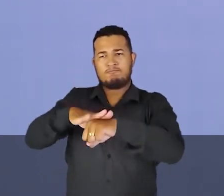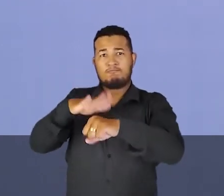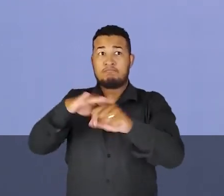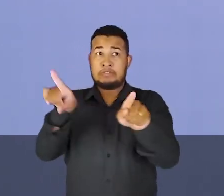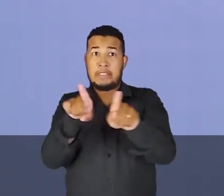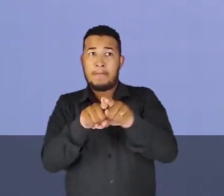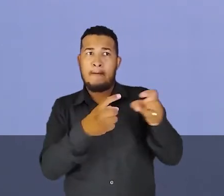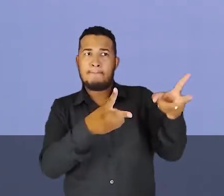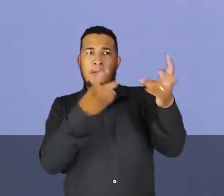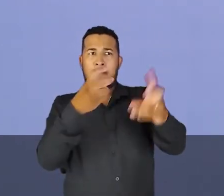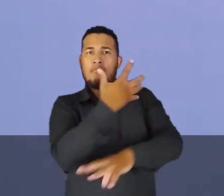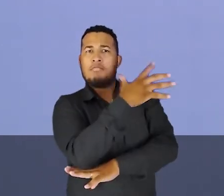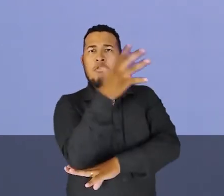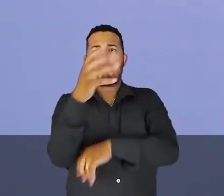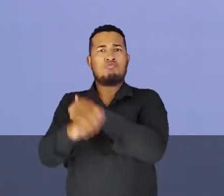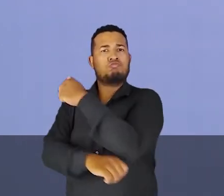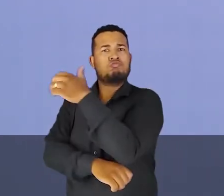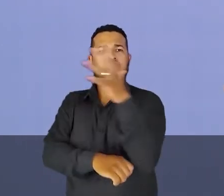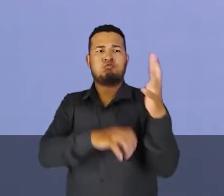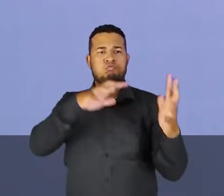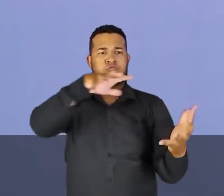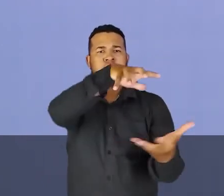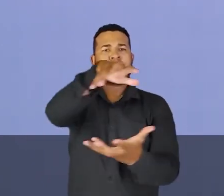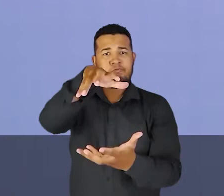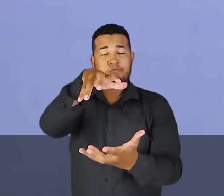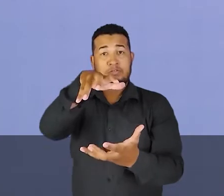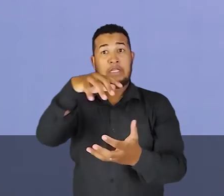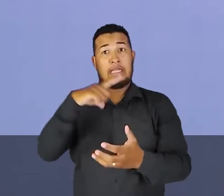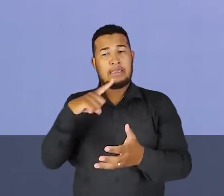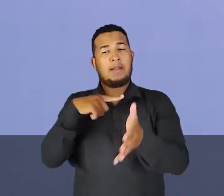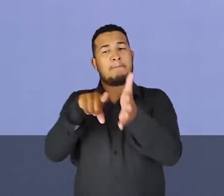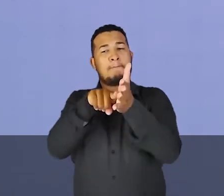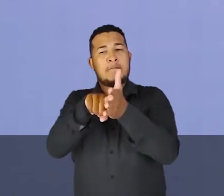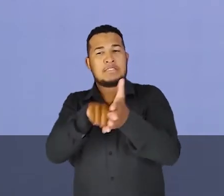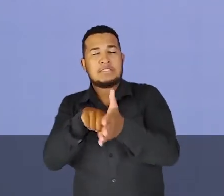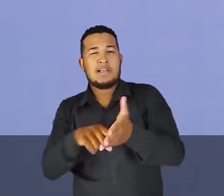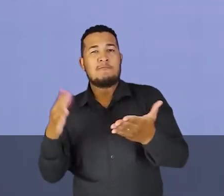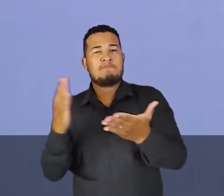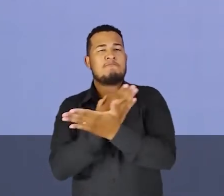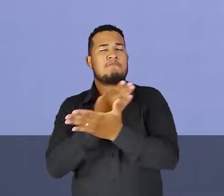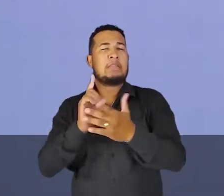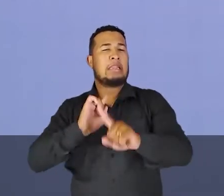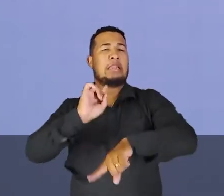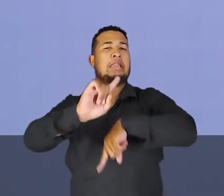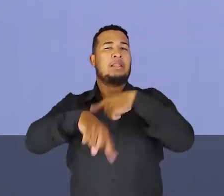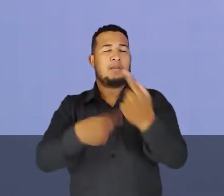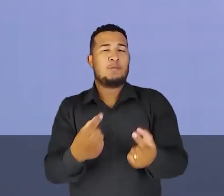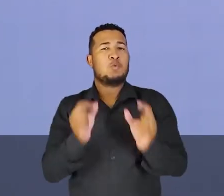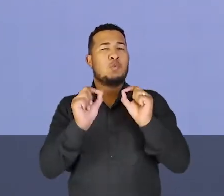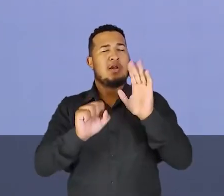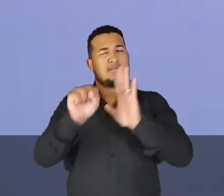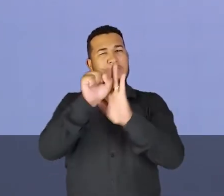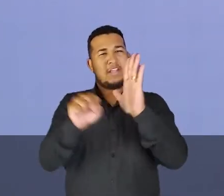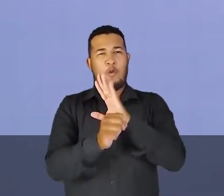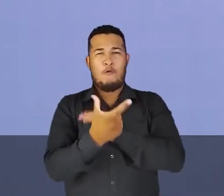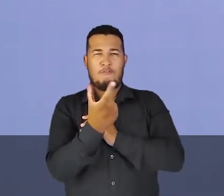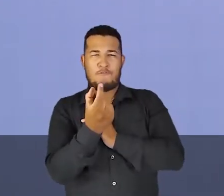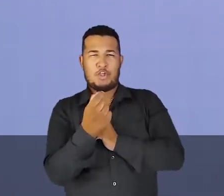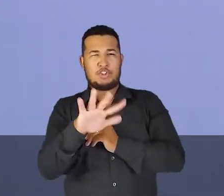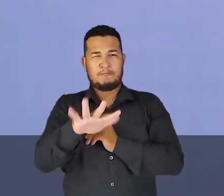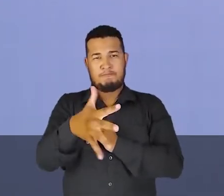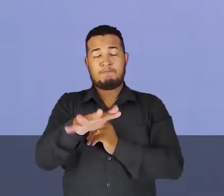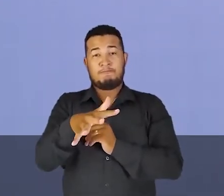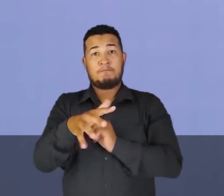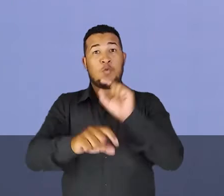do mundo. E existem, né, pesquisas posteriores, no século XX já,